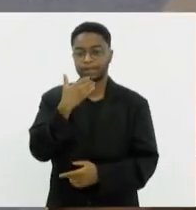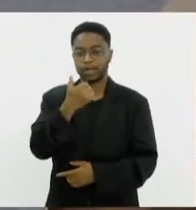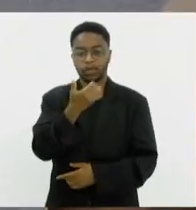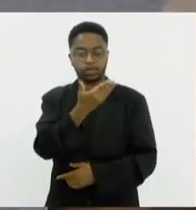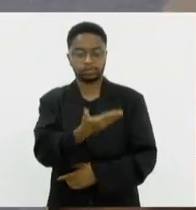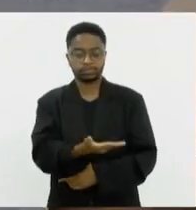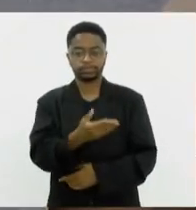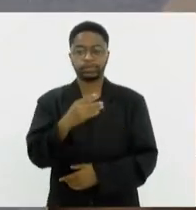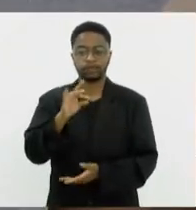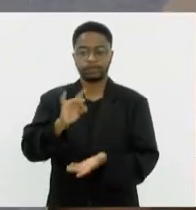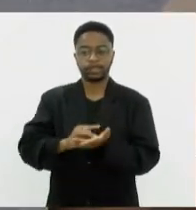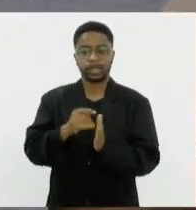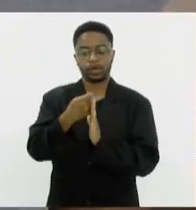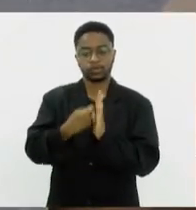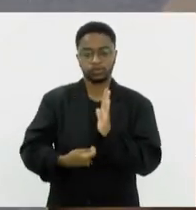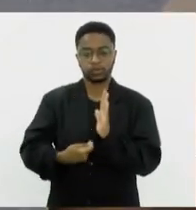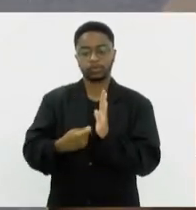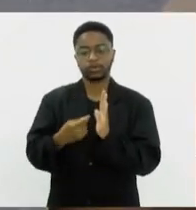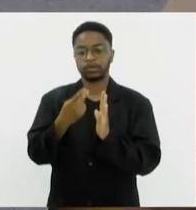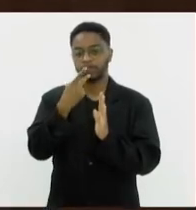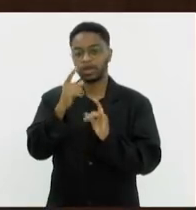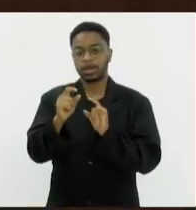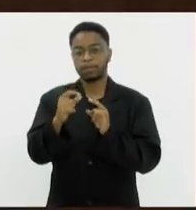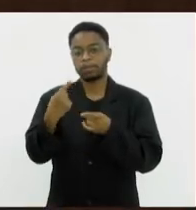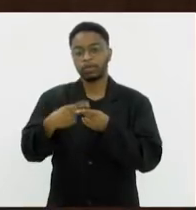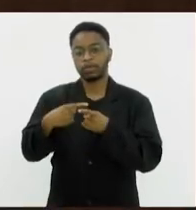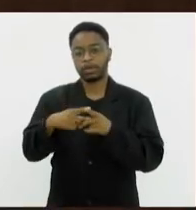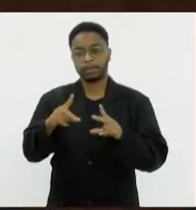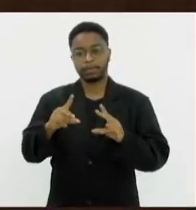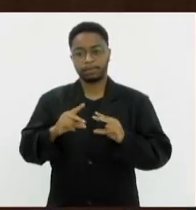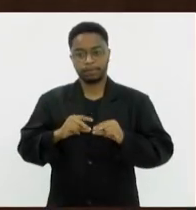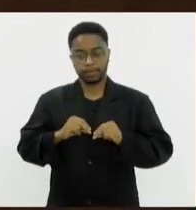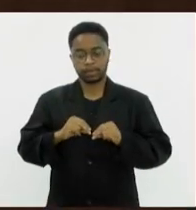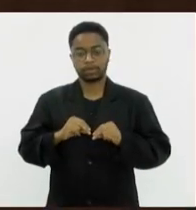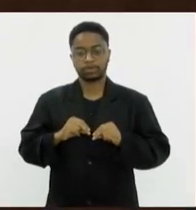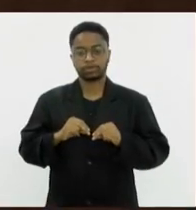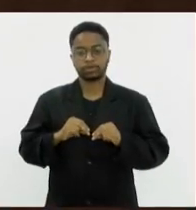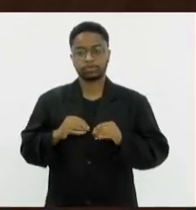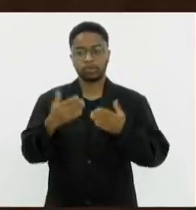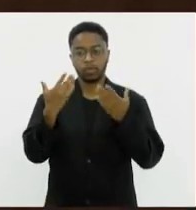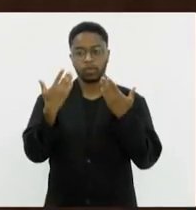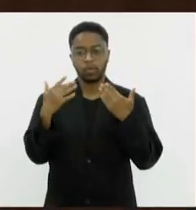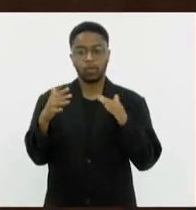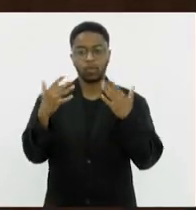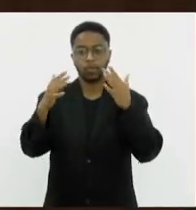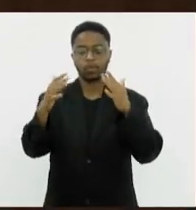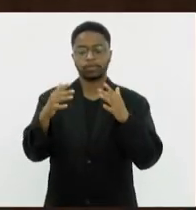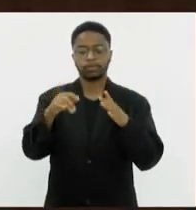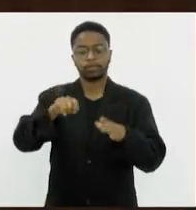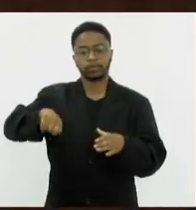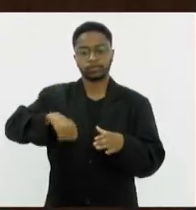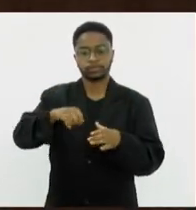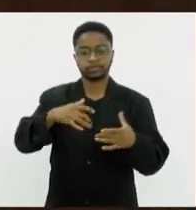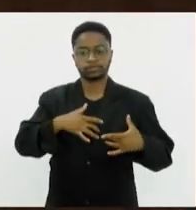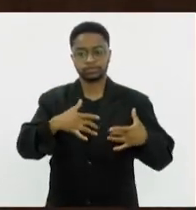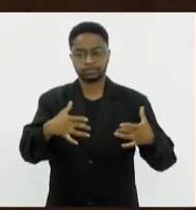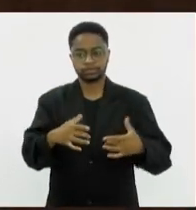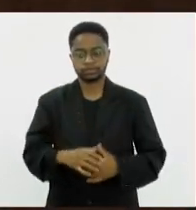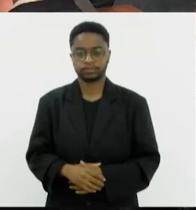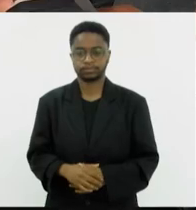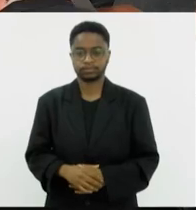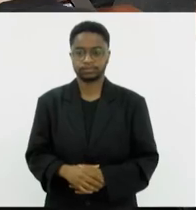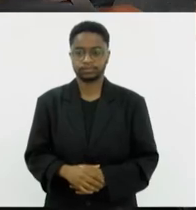autora para dizer por que que é merecida essa homenagem à Cozinha Solidária do Chapéu